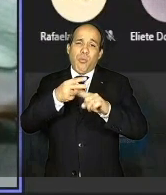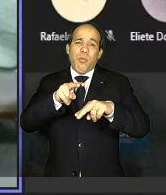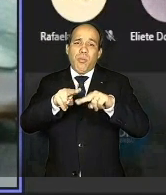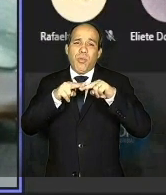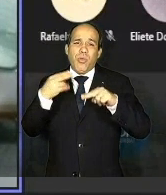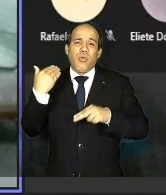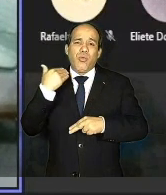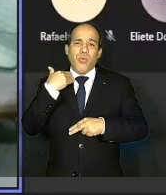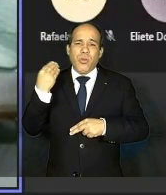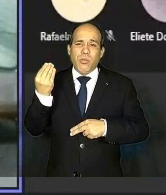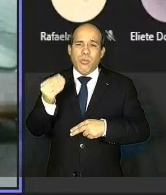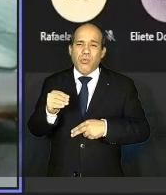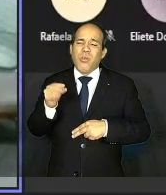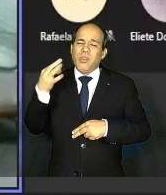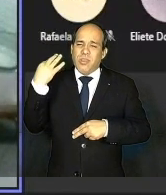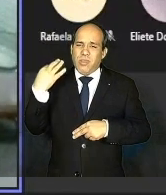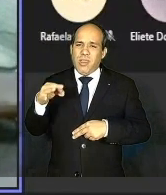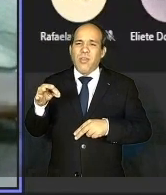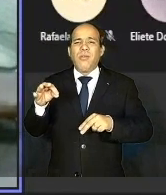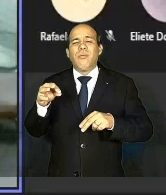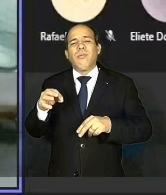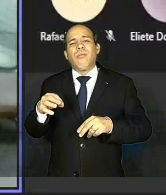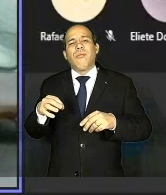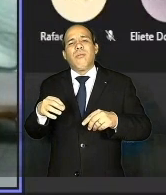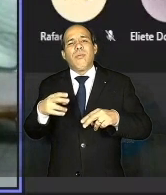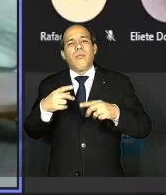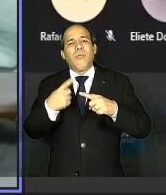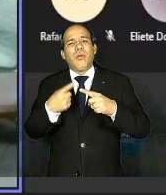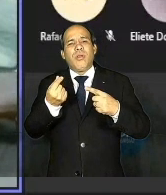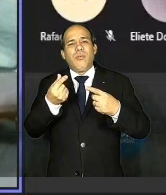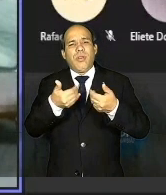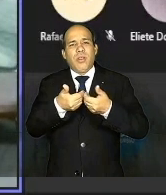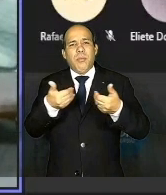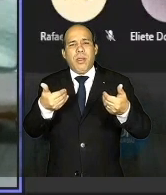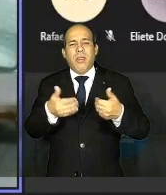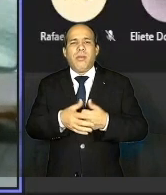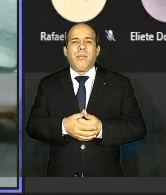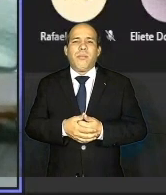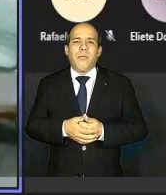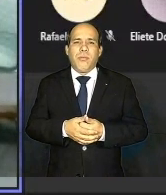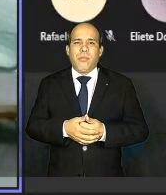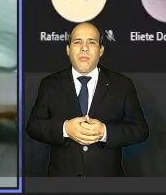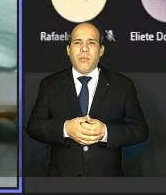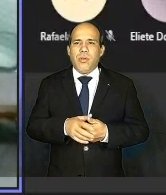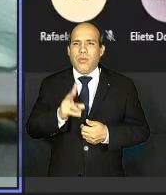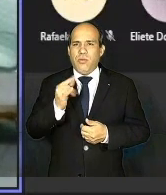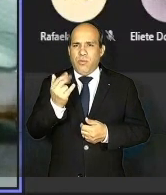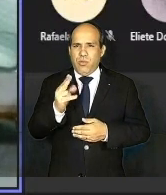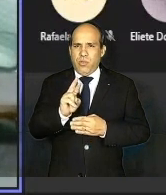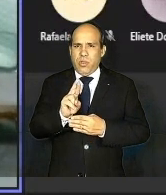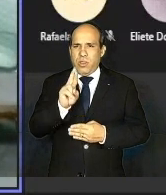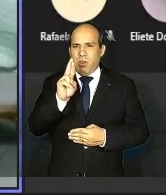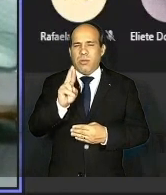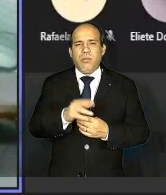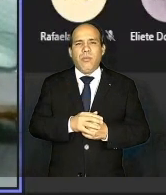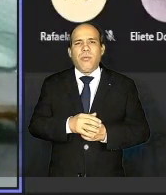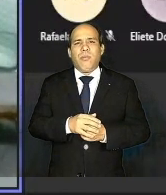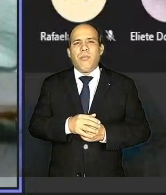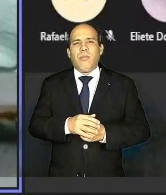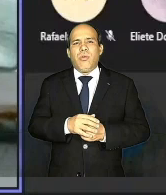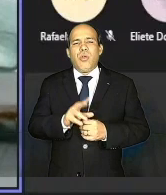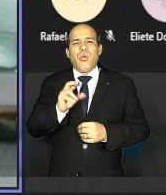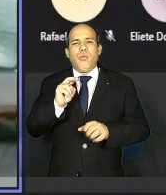2 vezes, né? Por isso eu acho que o juiz foi feliz em diferenciar aí esse dano, viu,